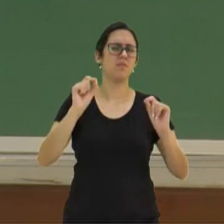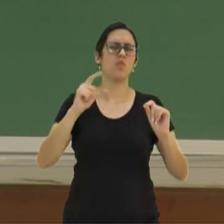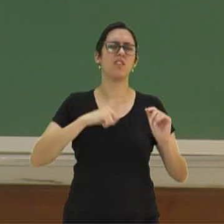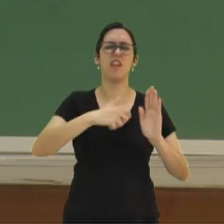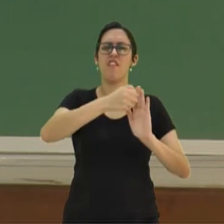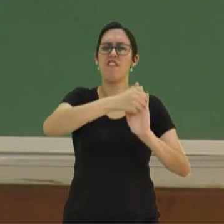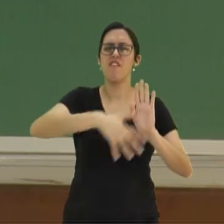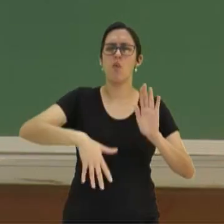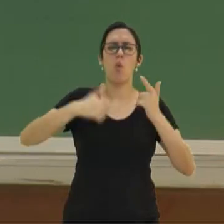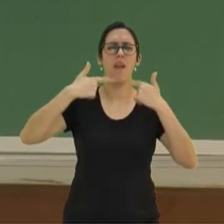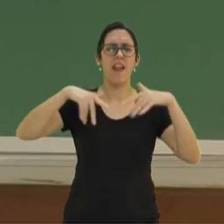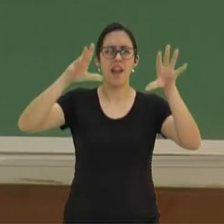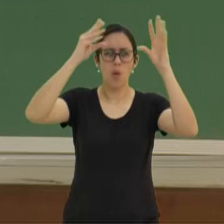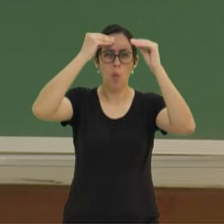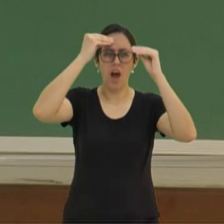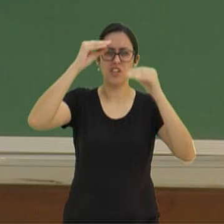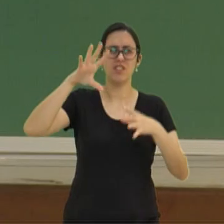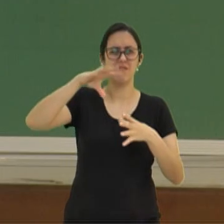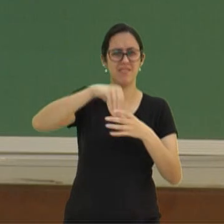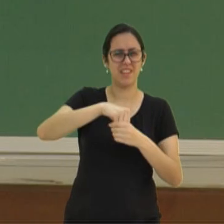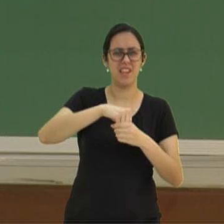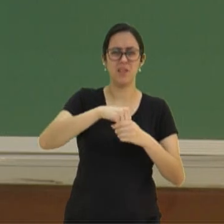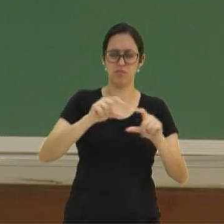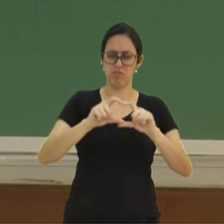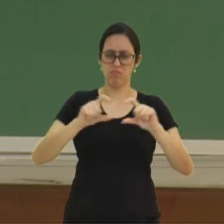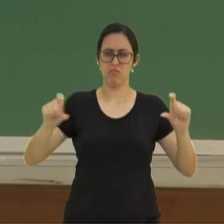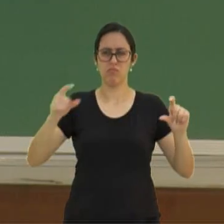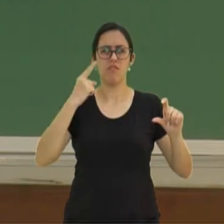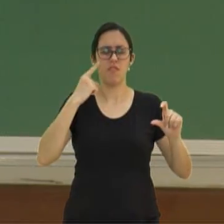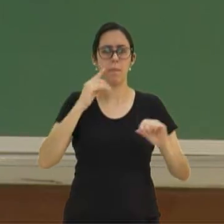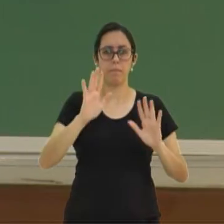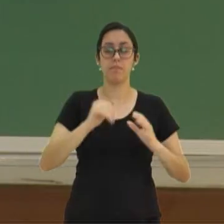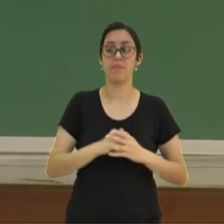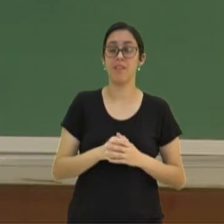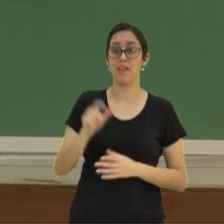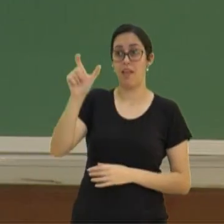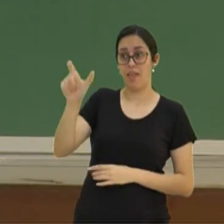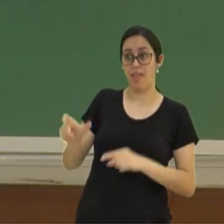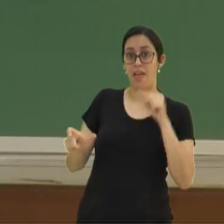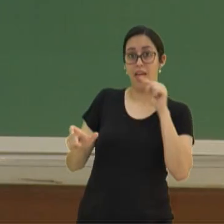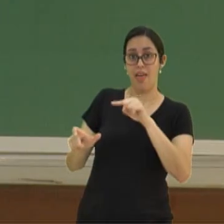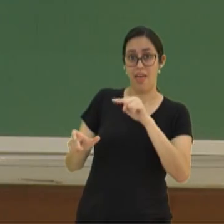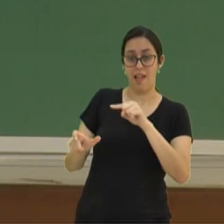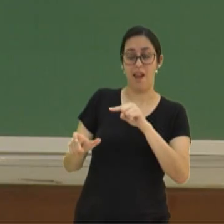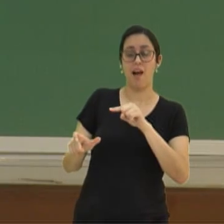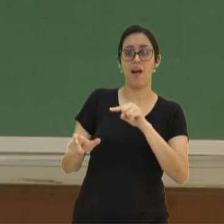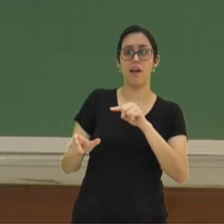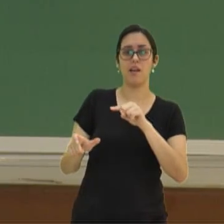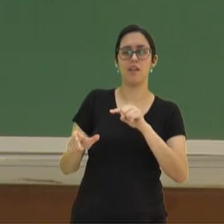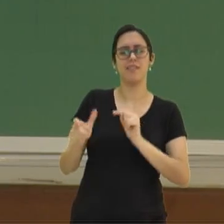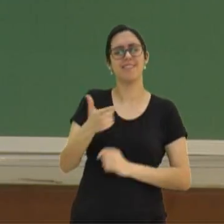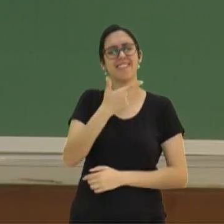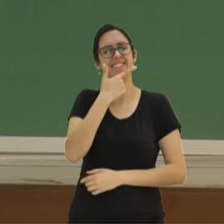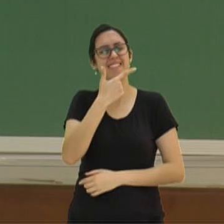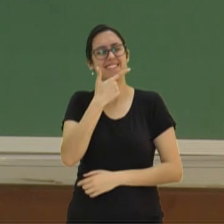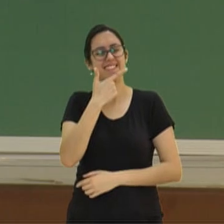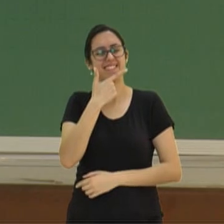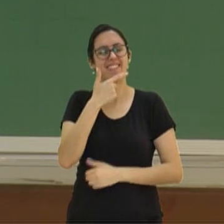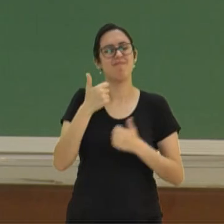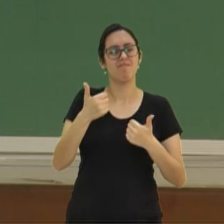linguagem usada no trecho? Ela, que era apenas simpática, ficou linda,